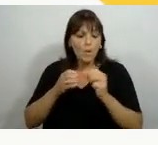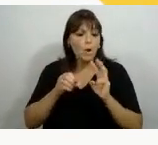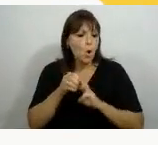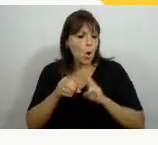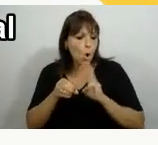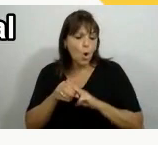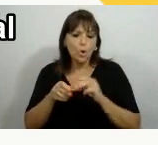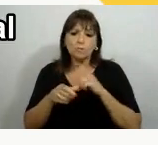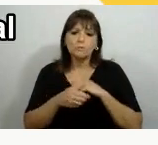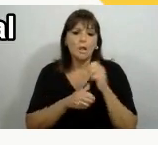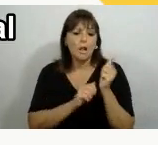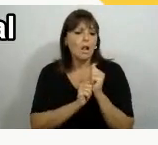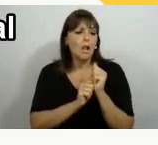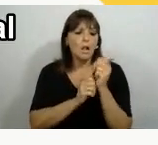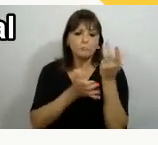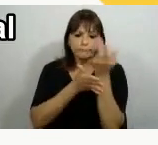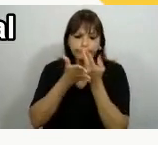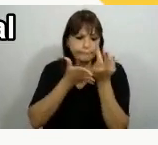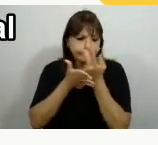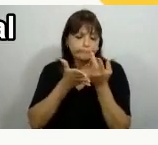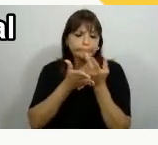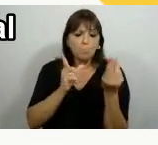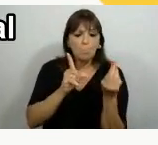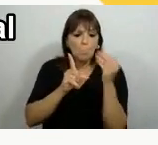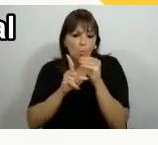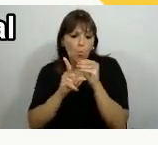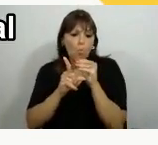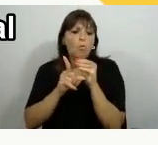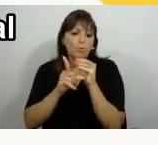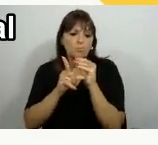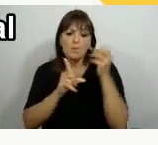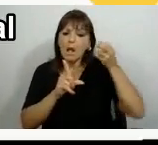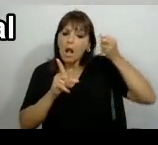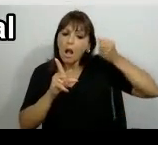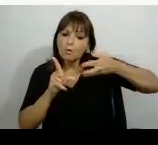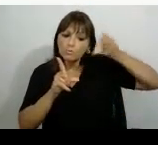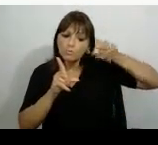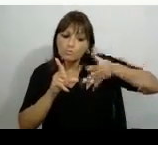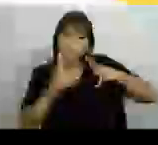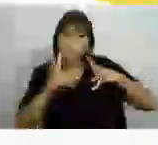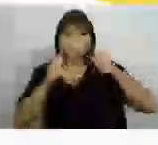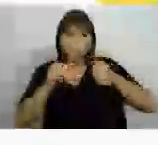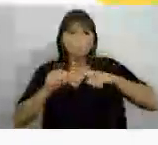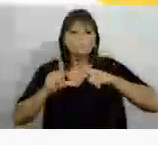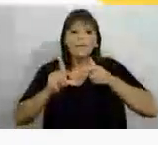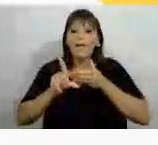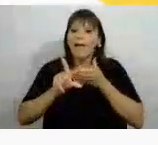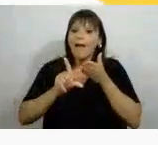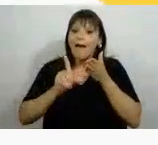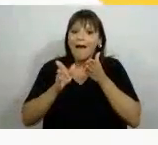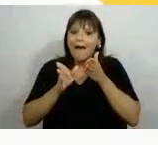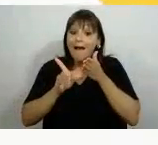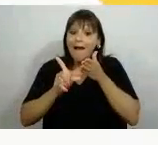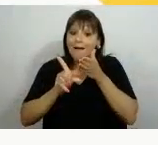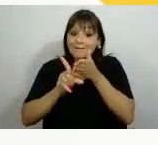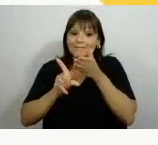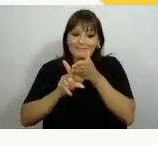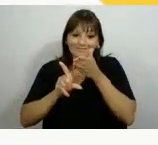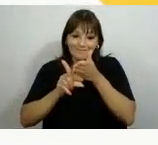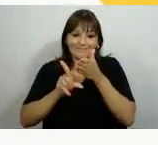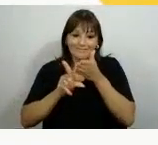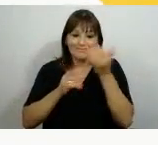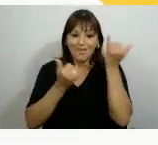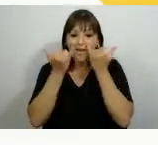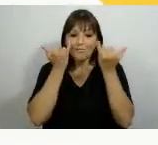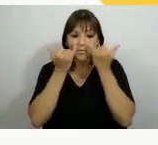colocar a audiodescrição lá, para que todos possam ter acesso a essa informação visual, tá? Aqui falando um pouquinho